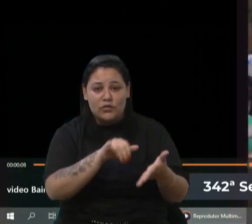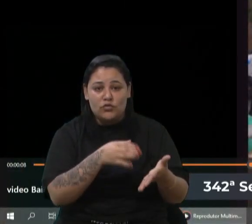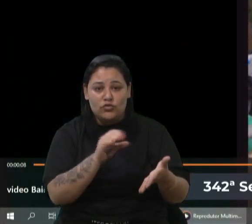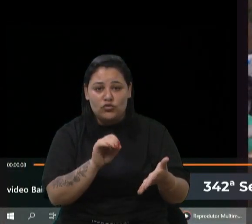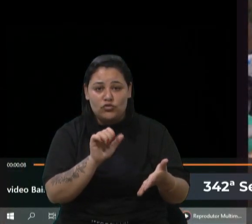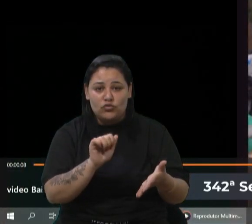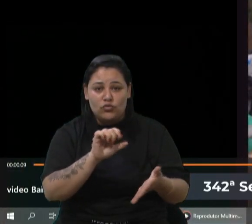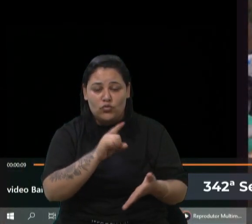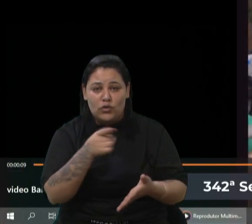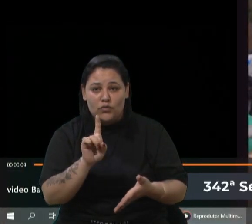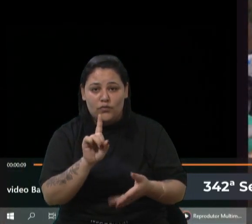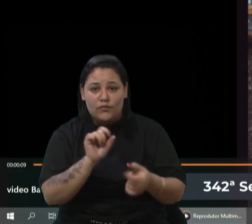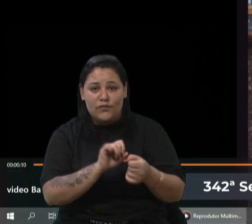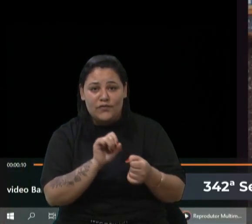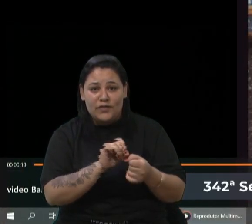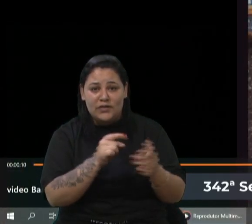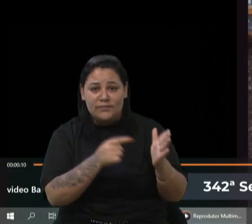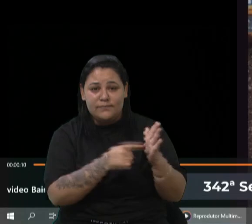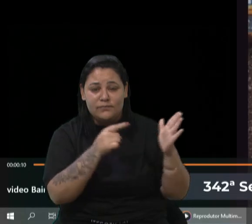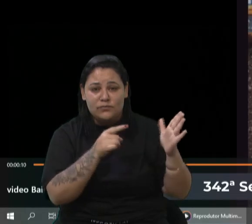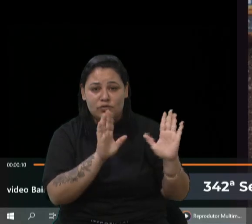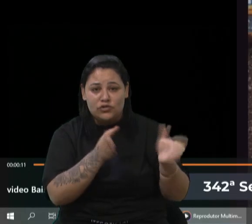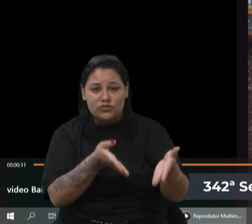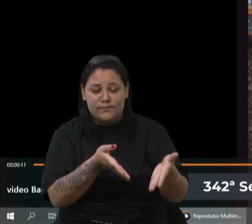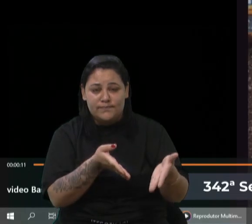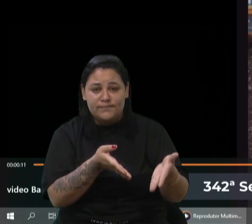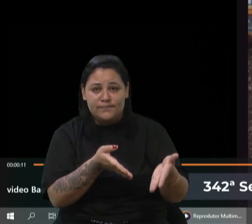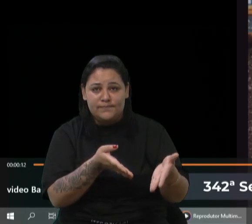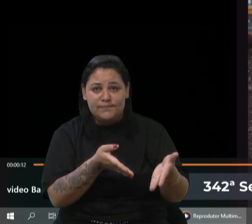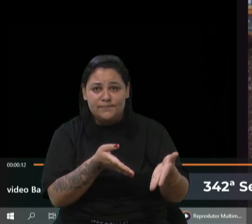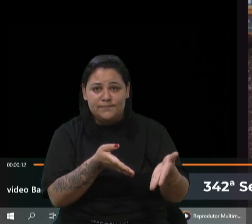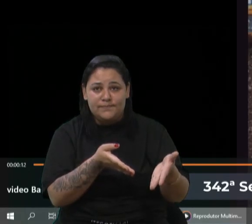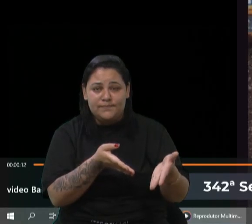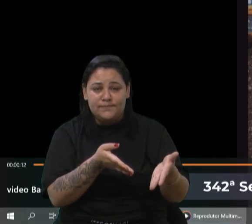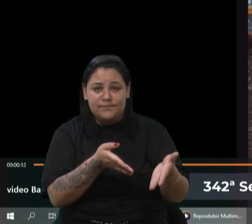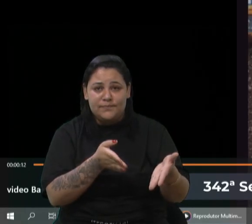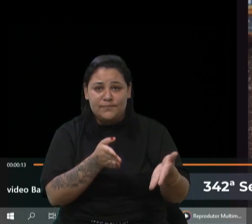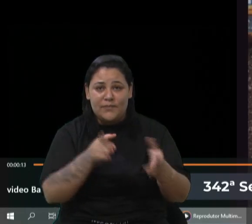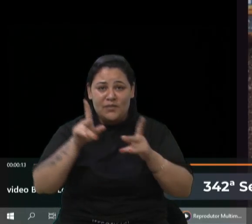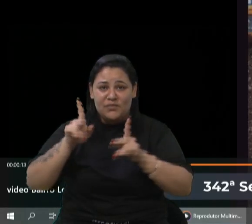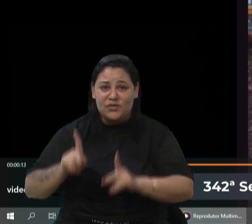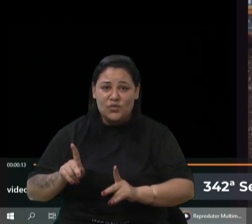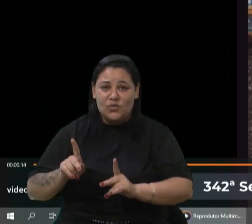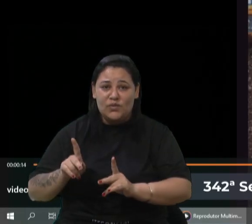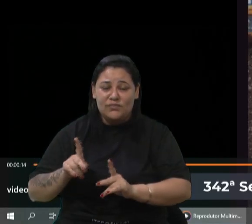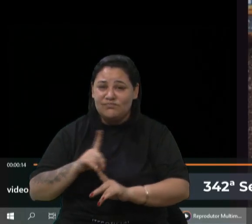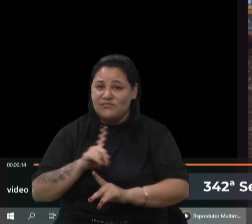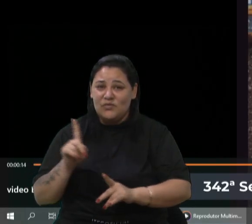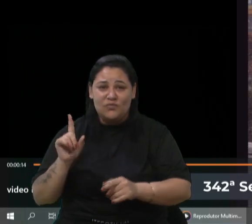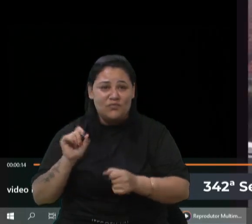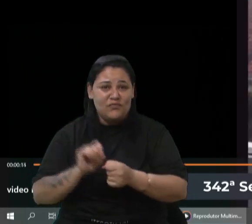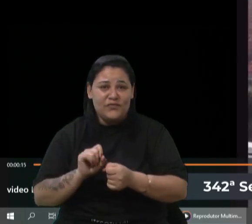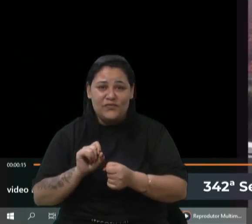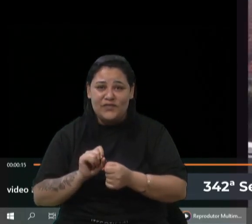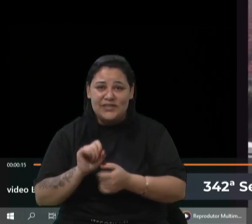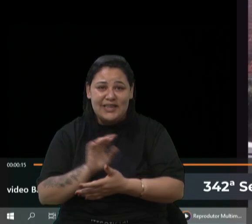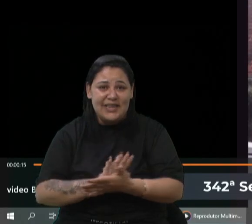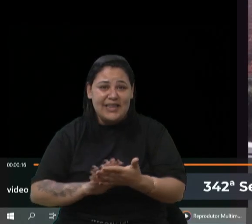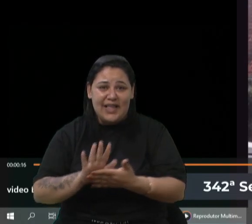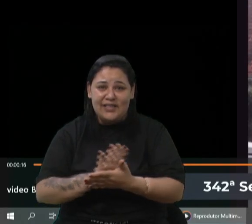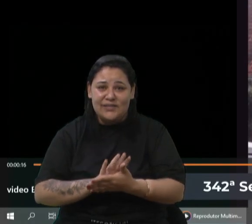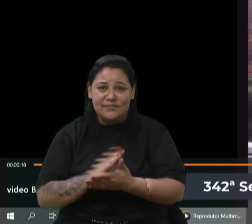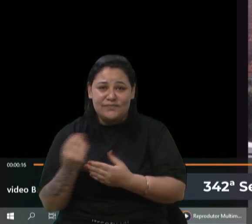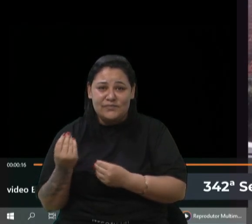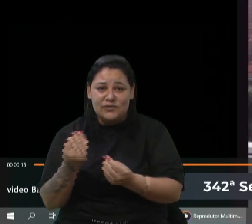uma primeira notificação. O dono dessa casa não fez absolutamente nada, foi multado, e